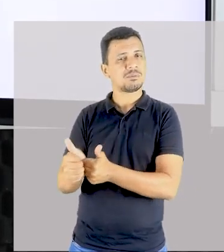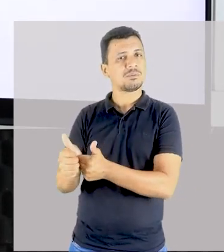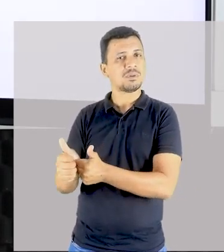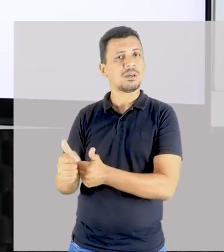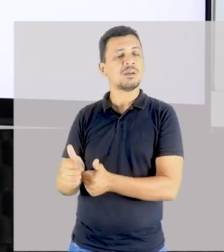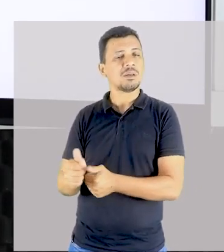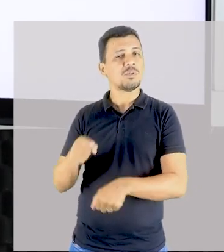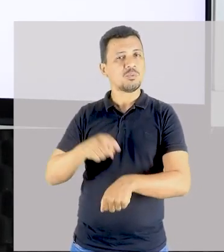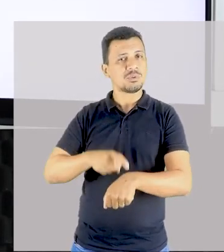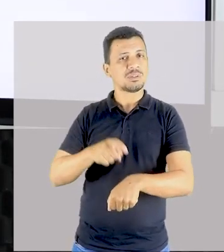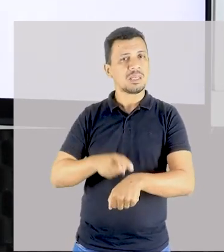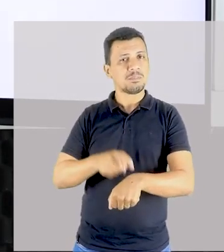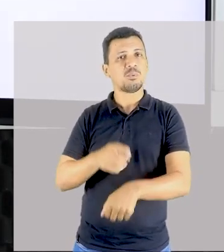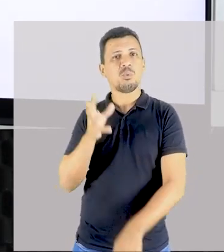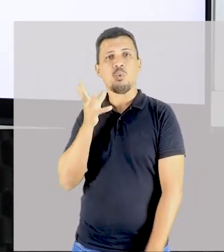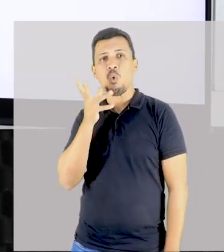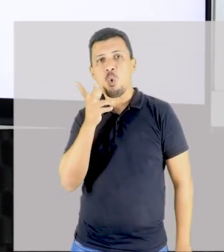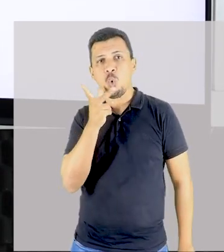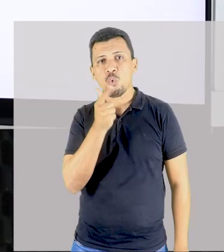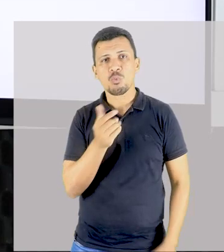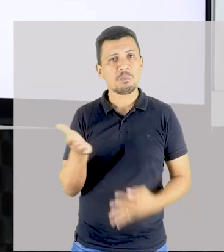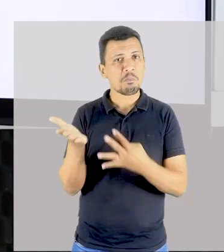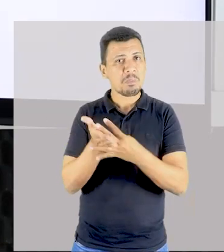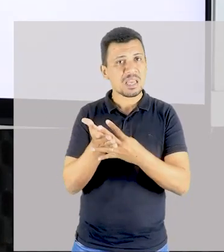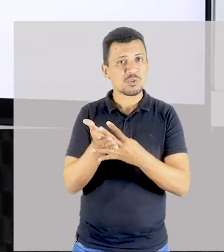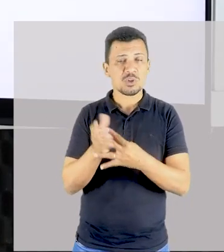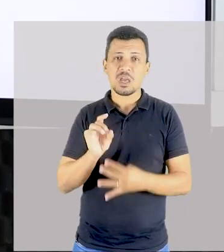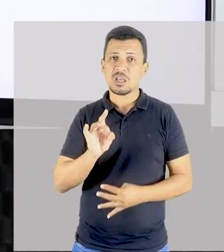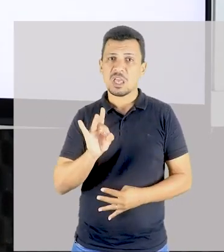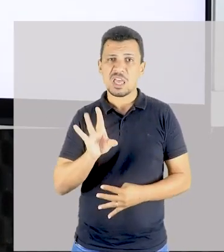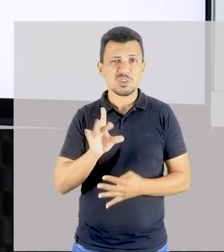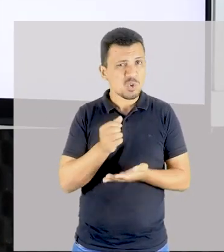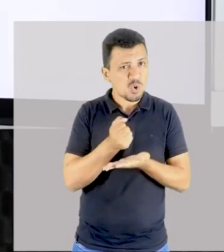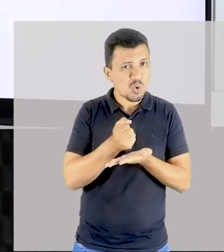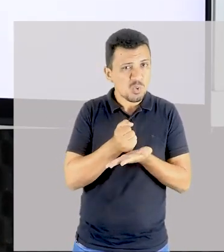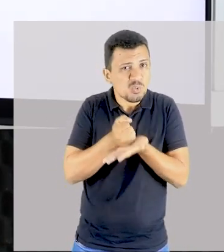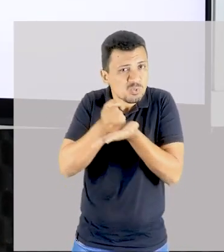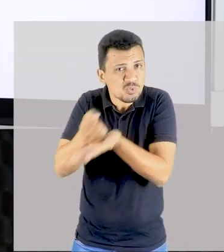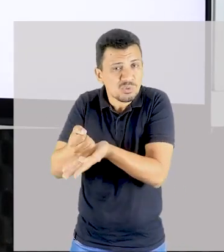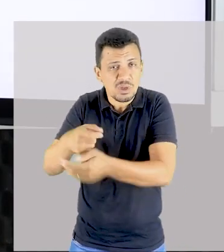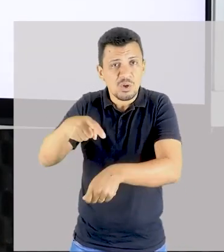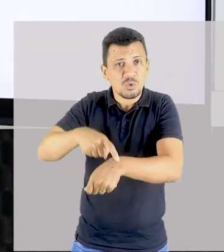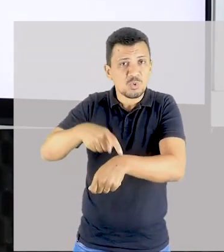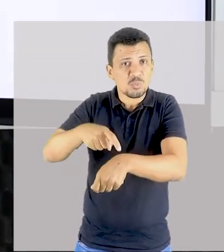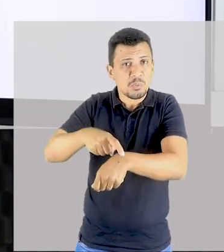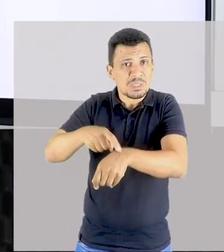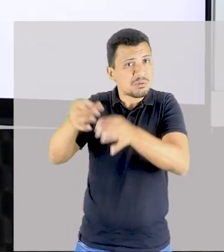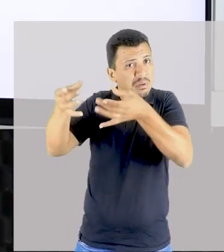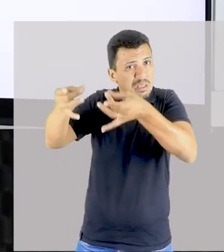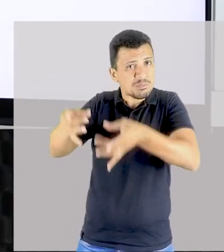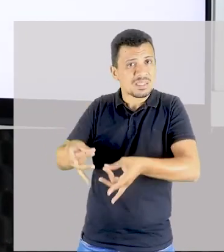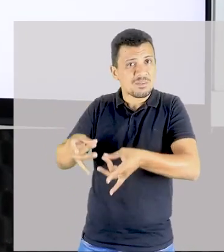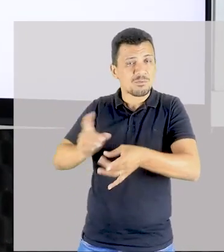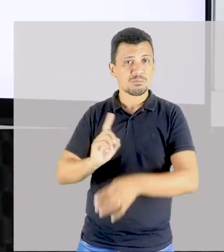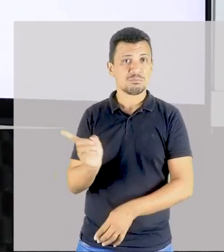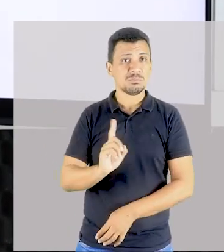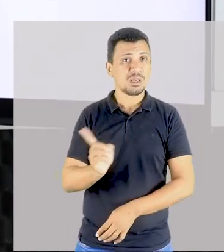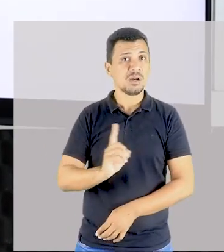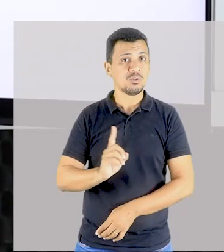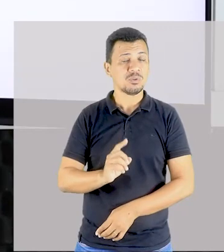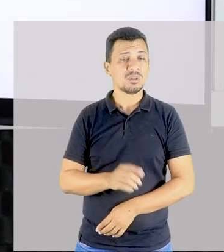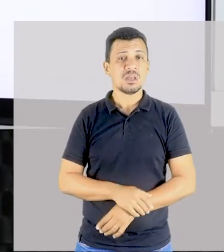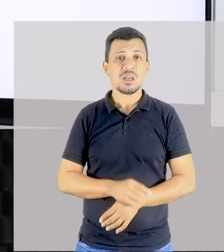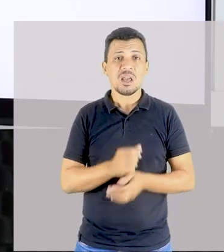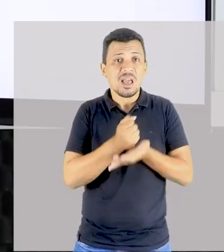longo Médio prazo não é uma coisa só uma ajuda digamos assim que é dada no momento específico aí essa ajuda